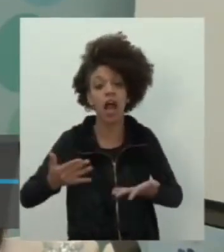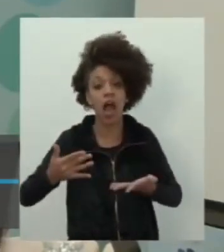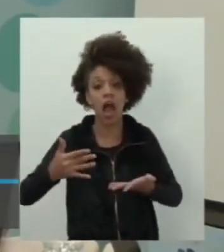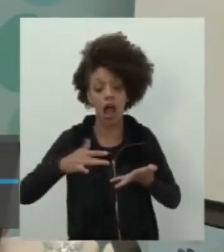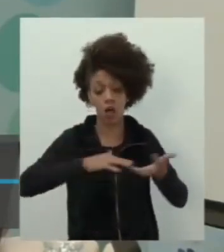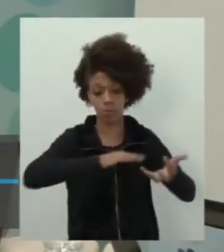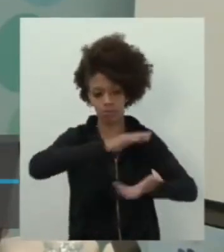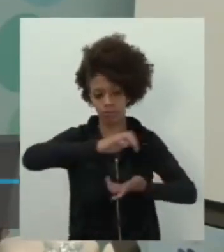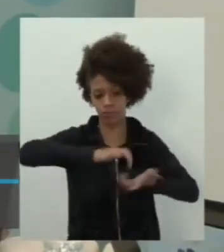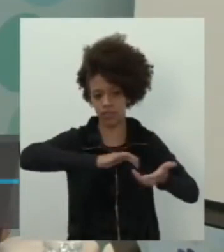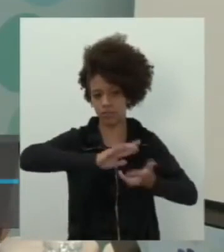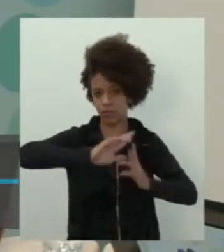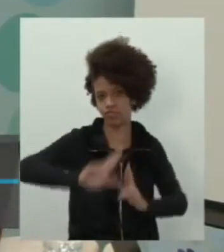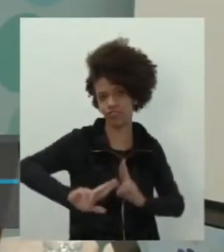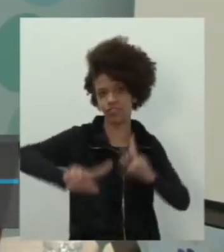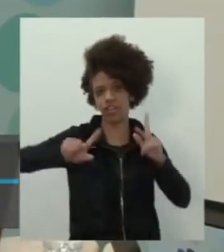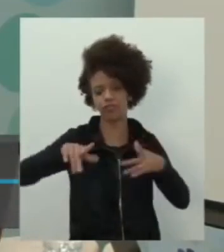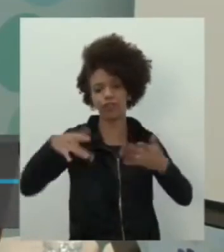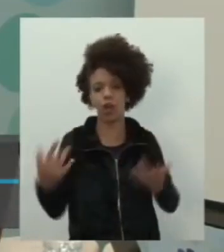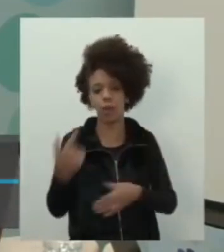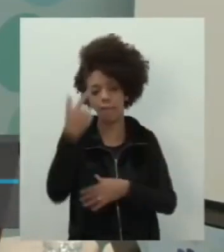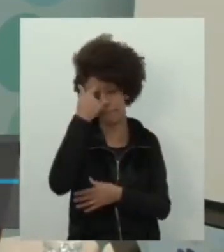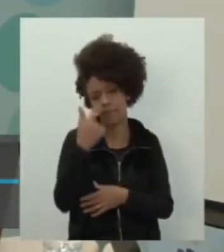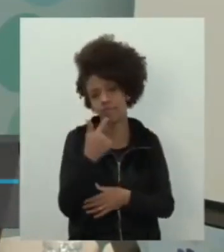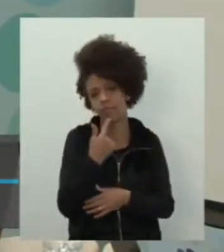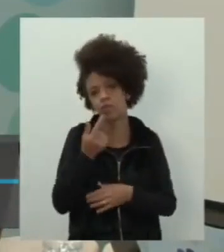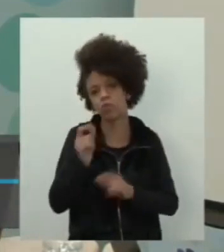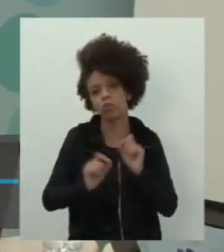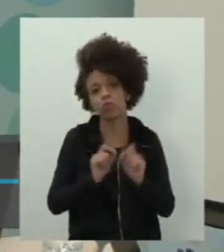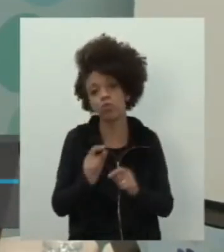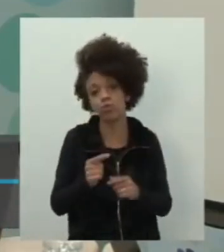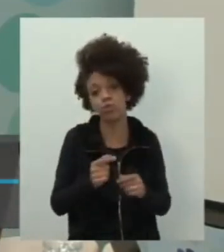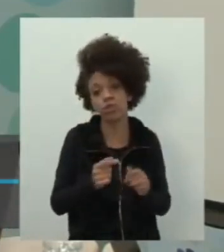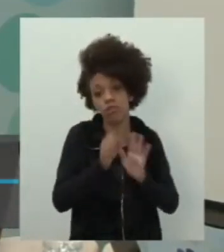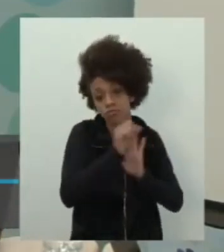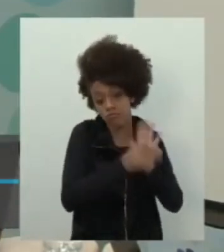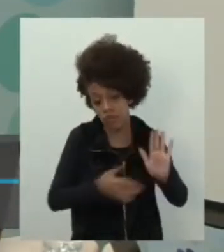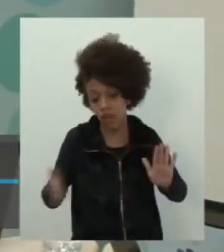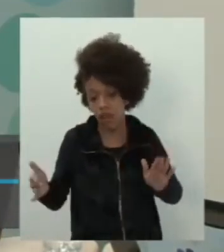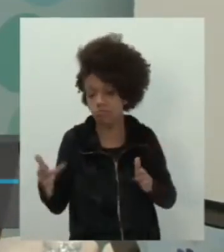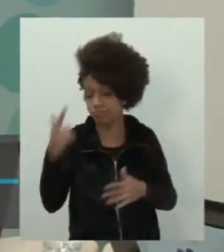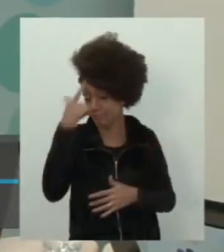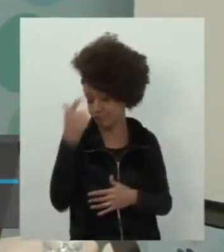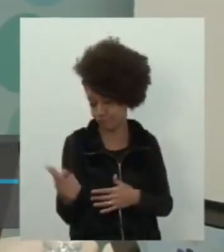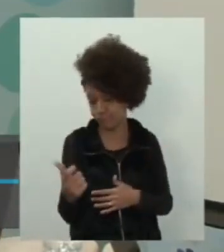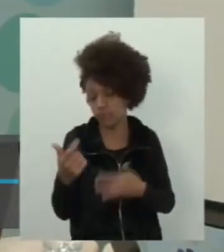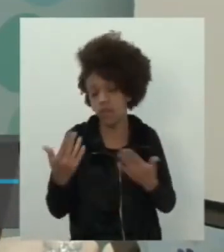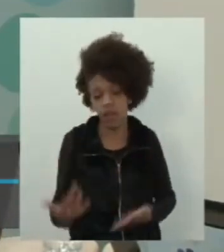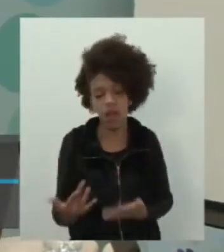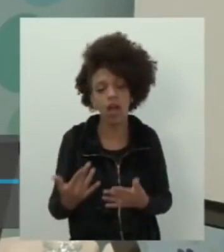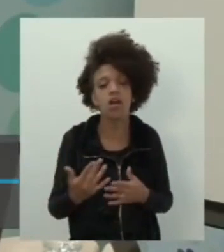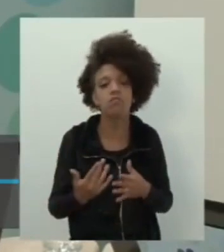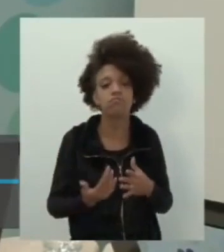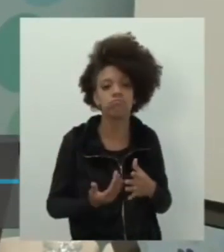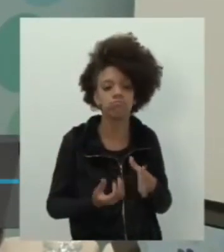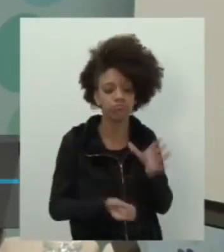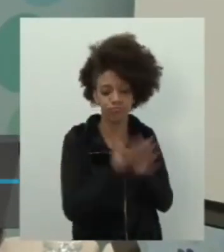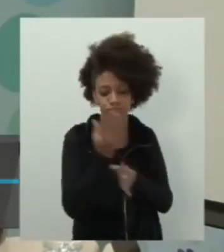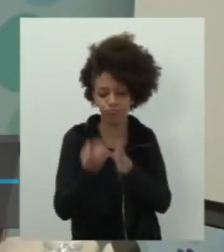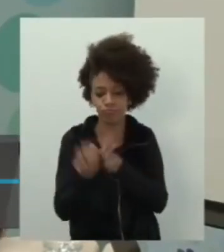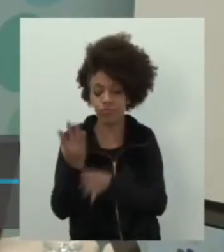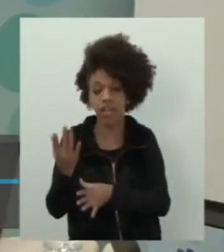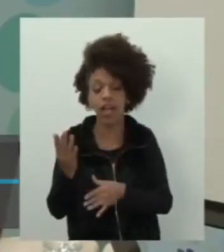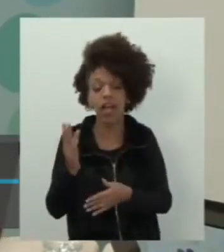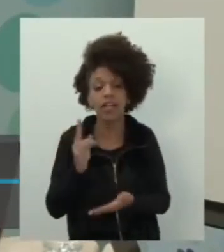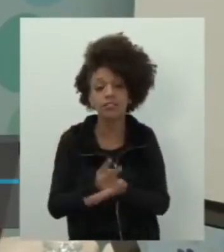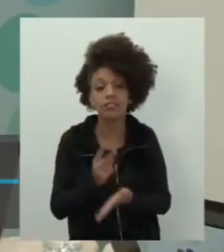contrário a isso, com algumas características que ficaram da época da violência. E as coisas vão se renovando. E cada vez